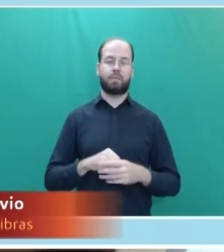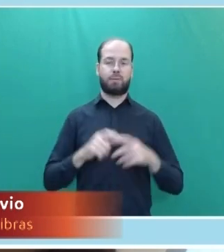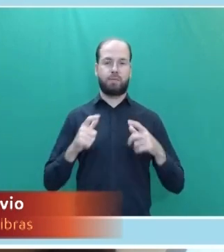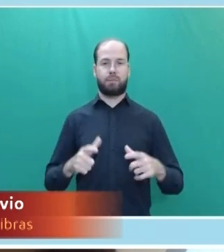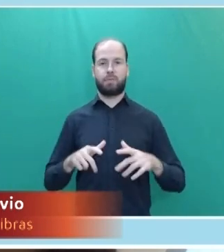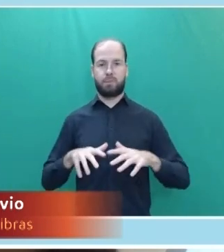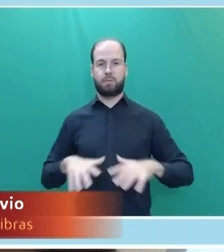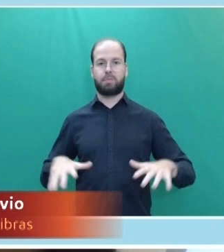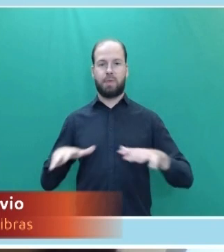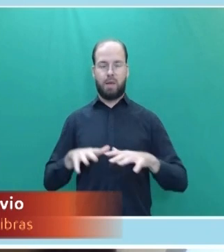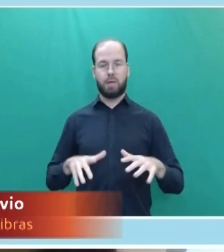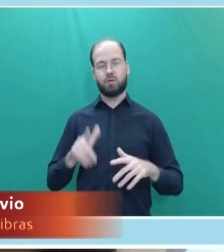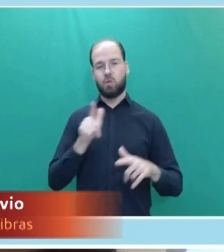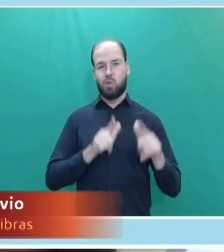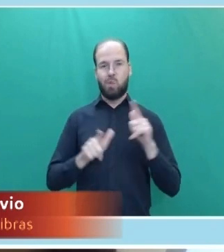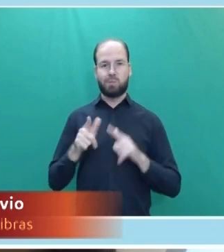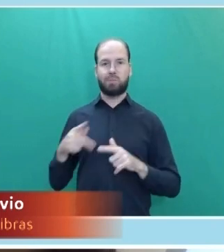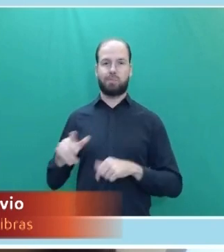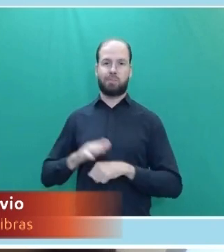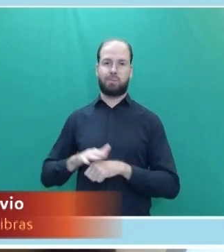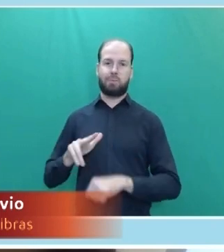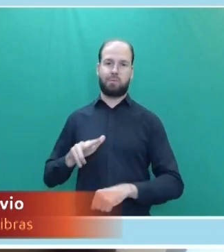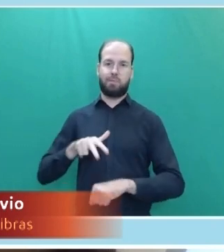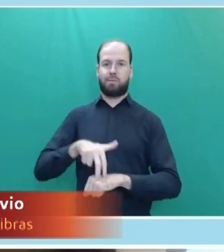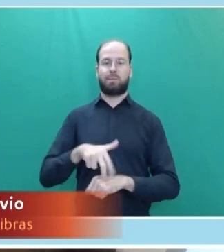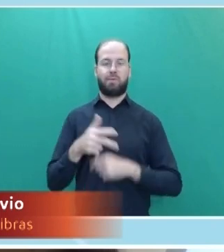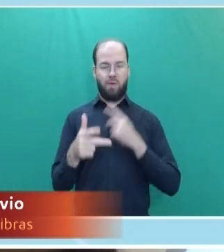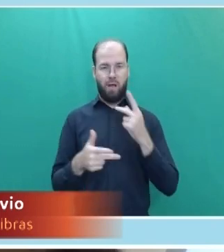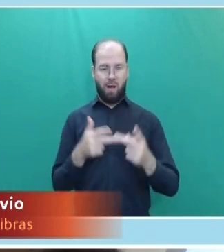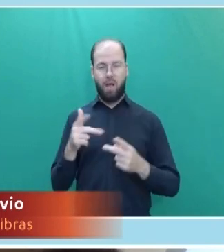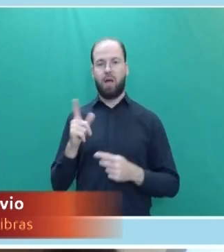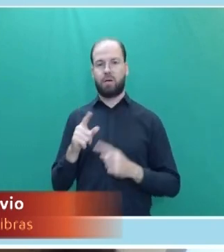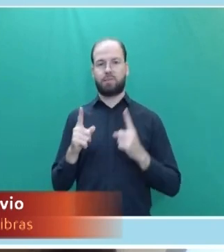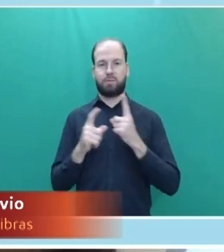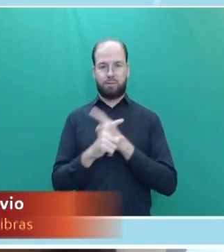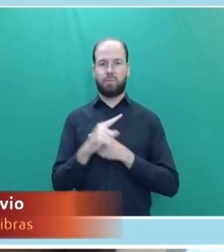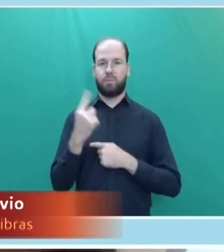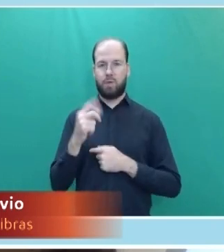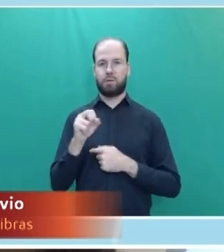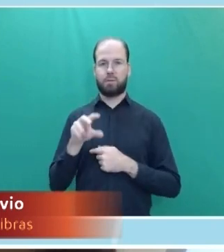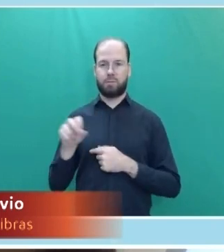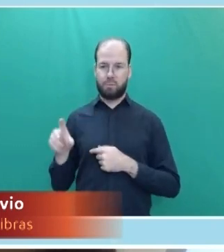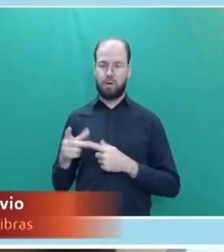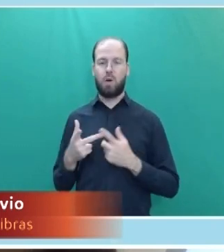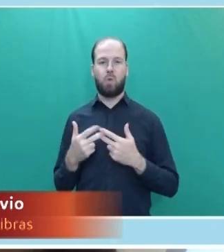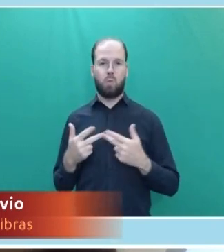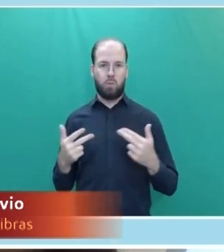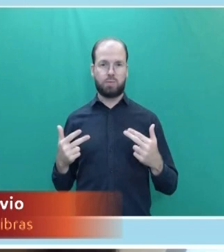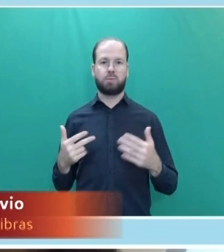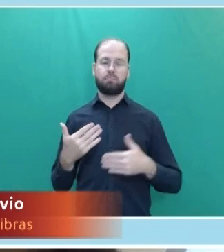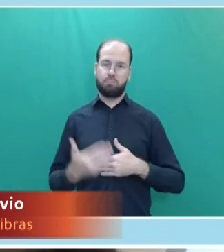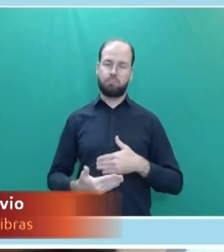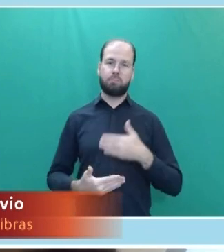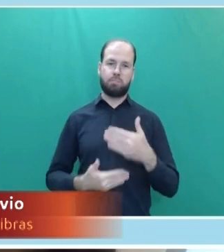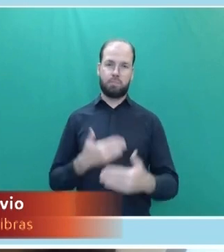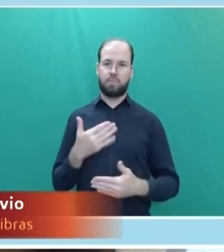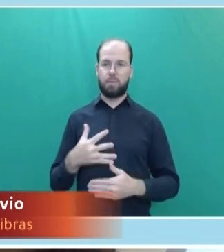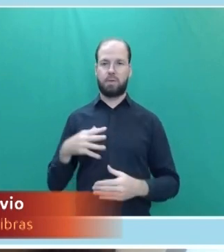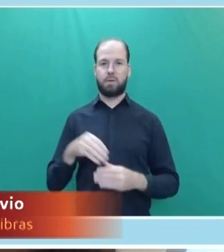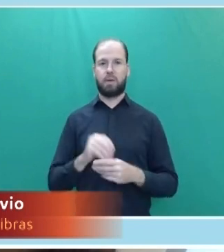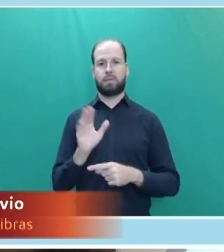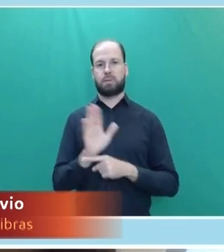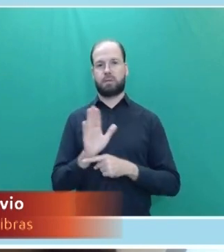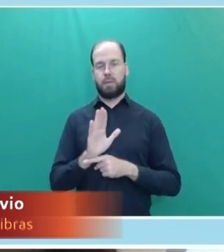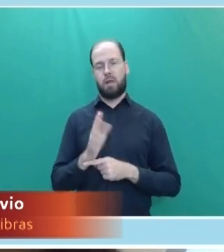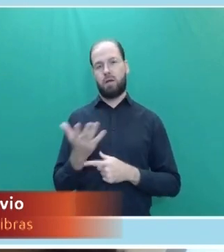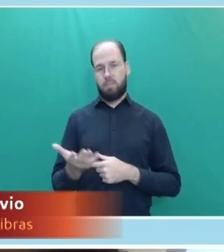possam falar delas mesmas, né? Isso é muito difícil. A gente já vê alguma coisa nesse sentido caminhando dentro do cinema, por exemplo,